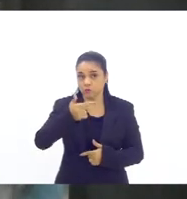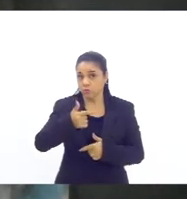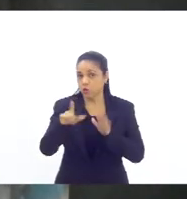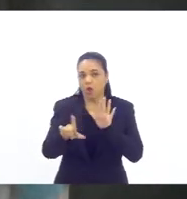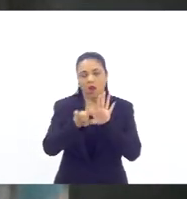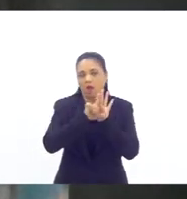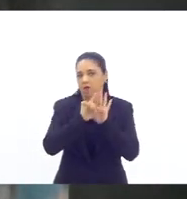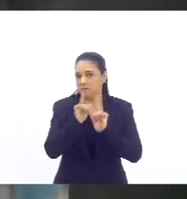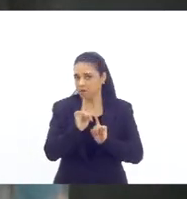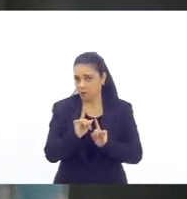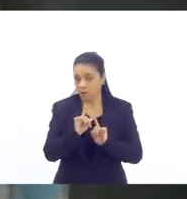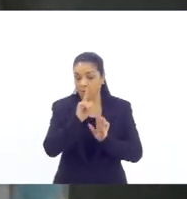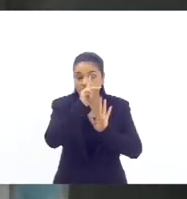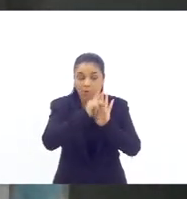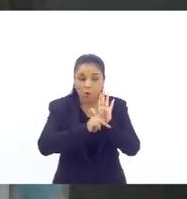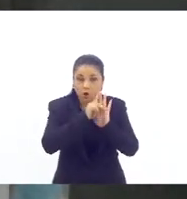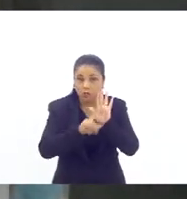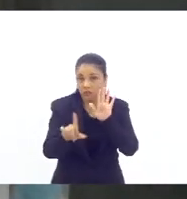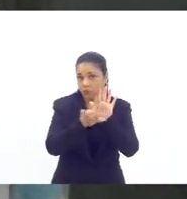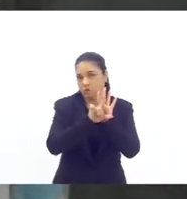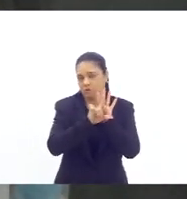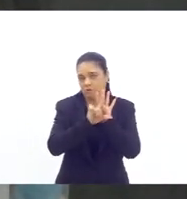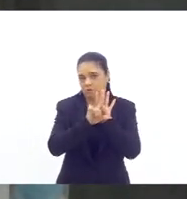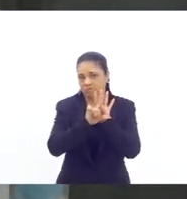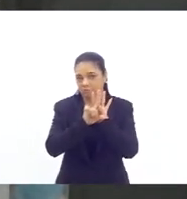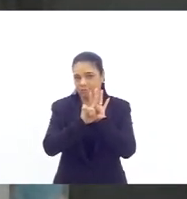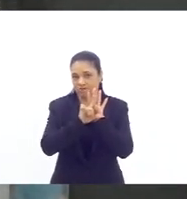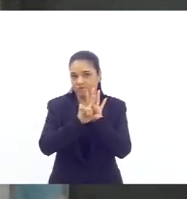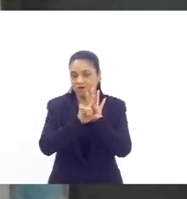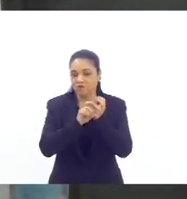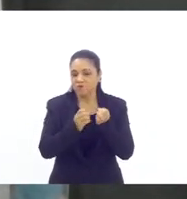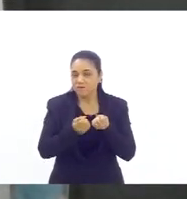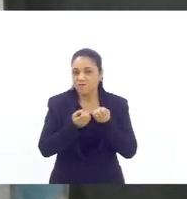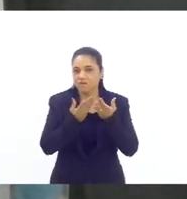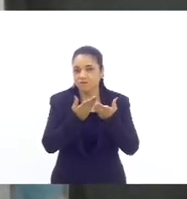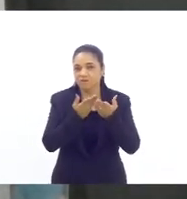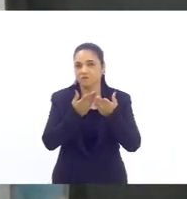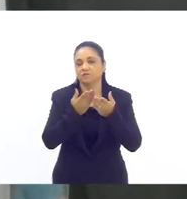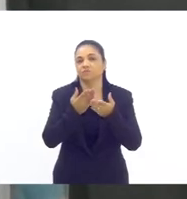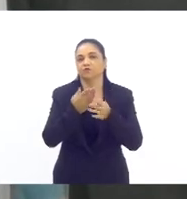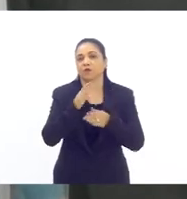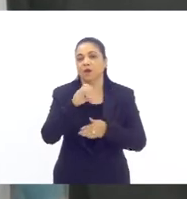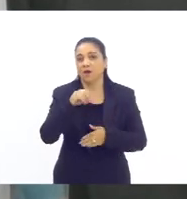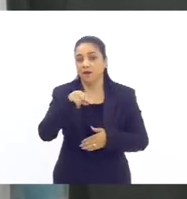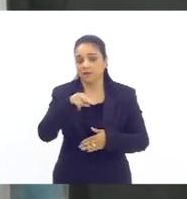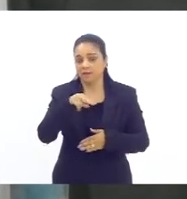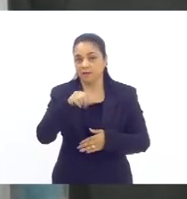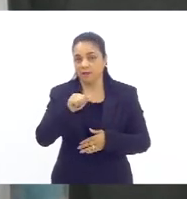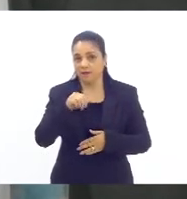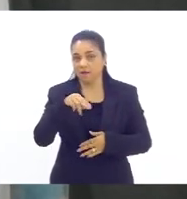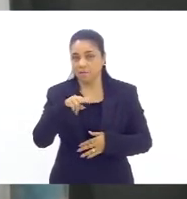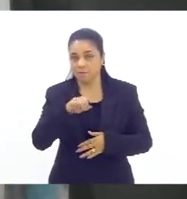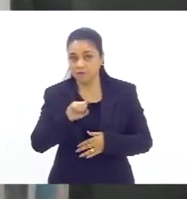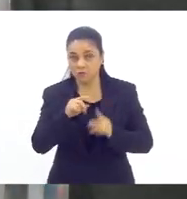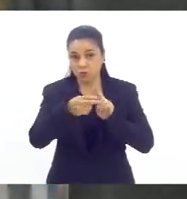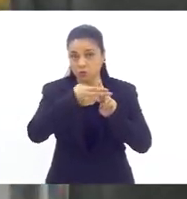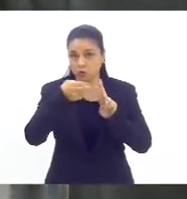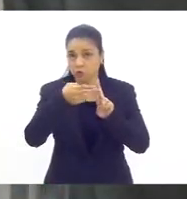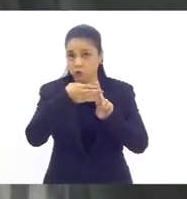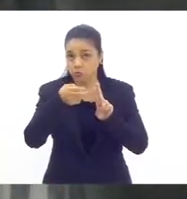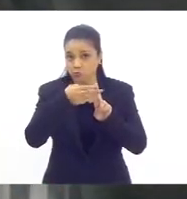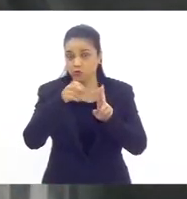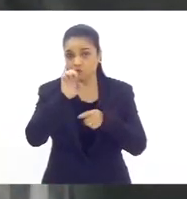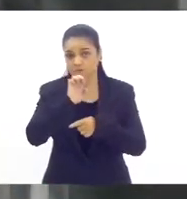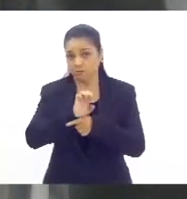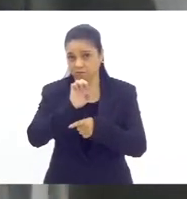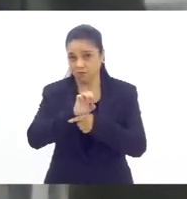lei ainda mas é um projeto de lei que é o fornecimento da cannabis medicinal no SUS Estadual eu